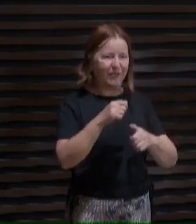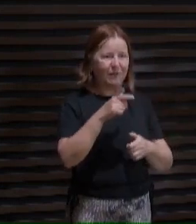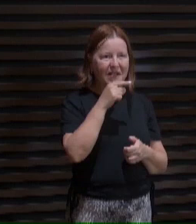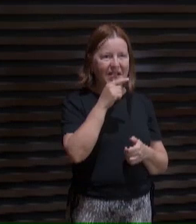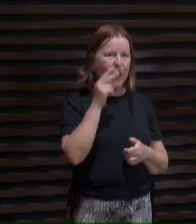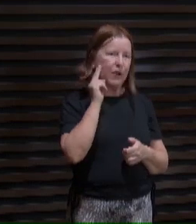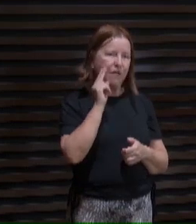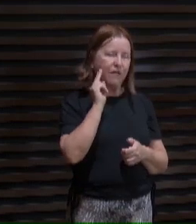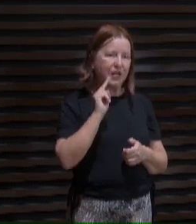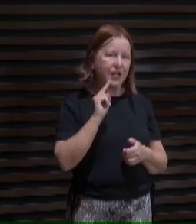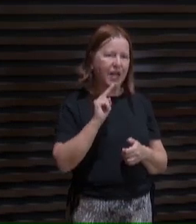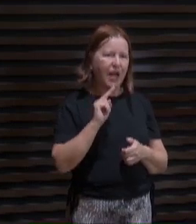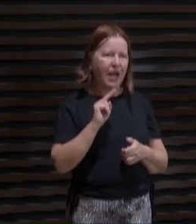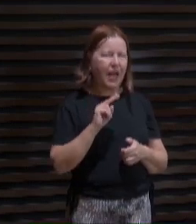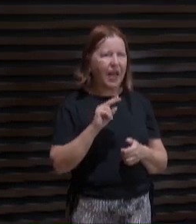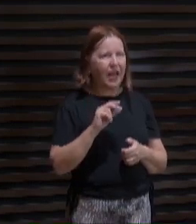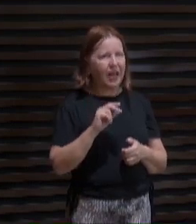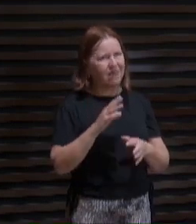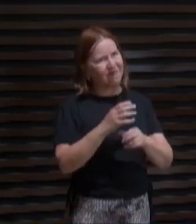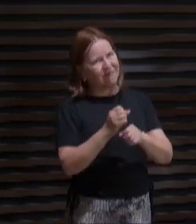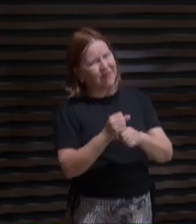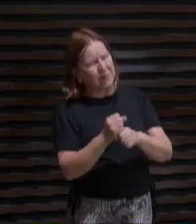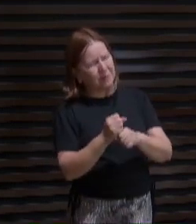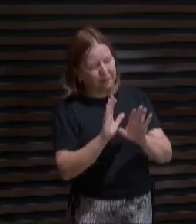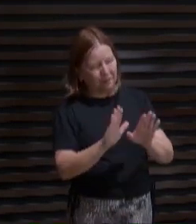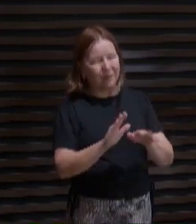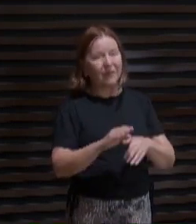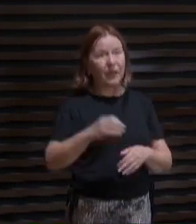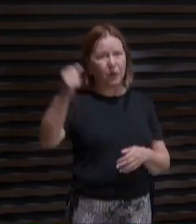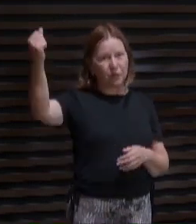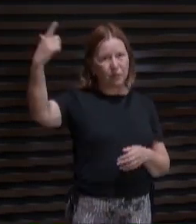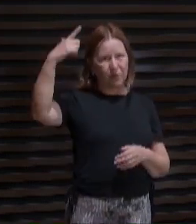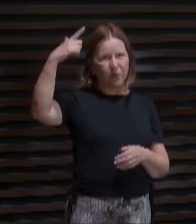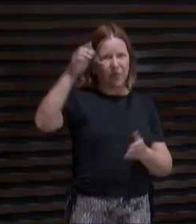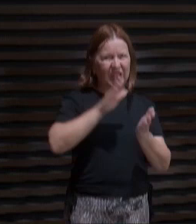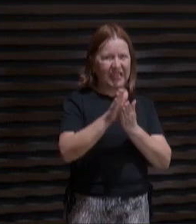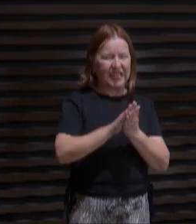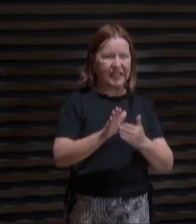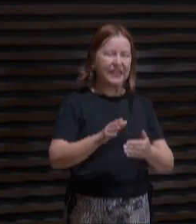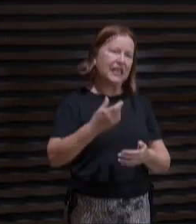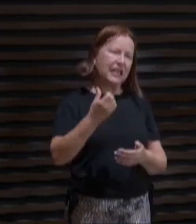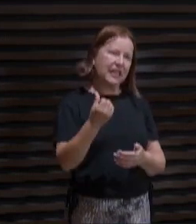um cálculo que o sol, ele gasta 6